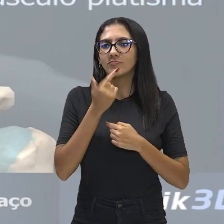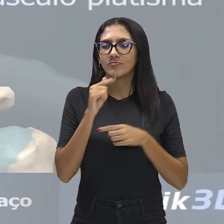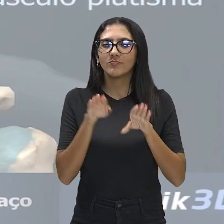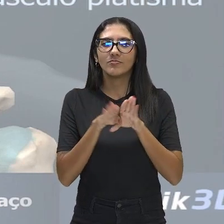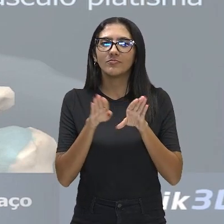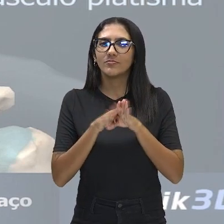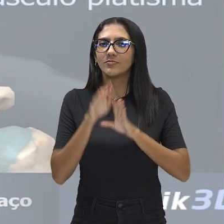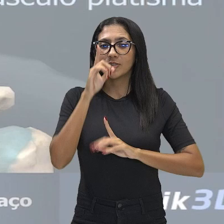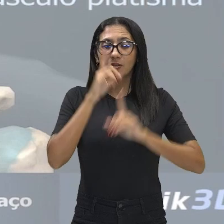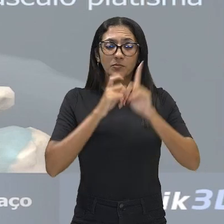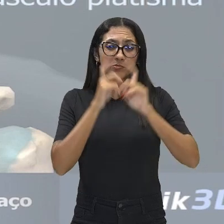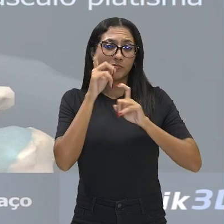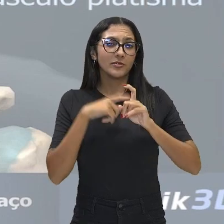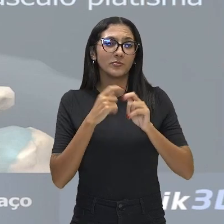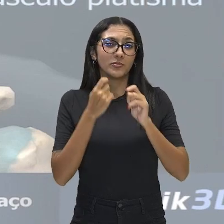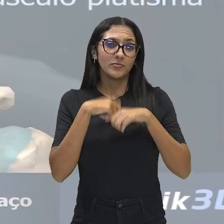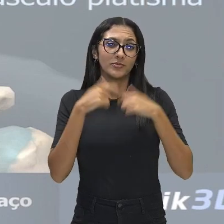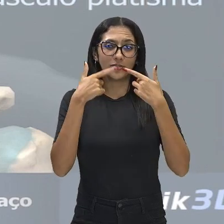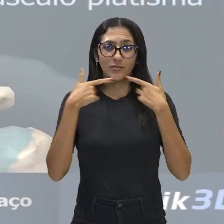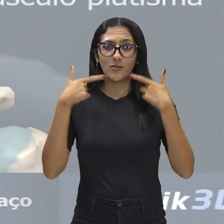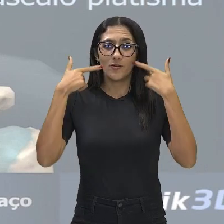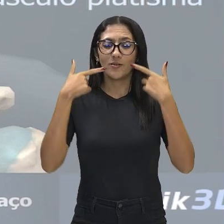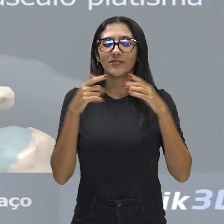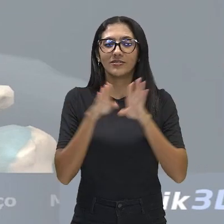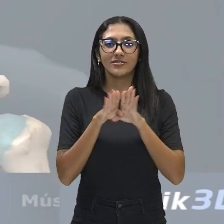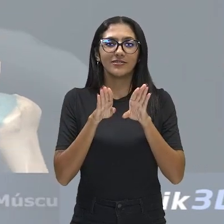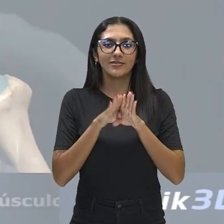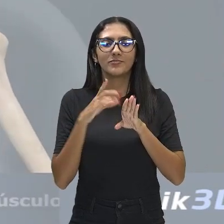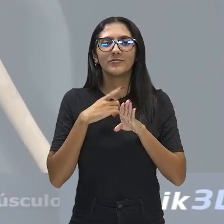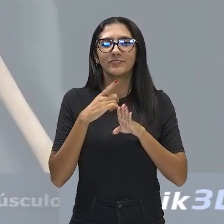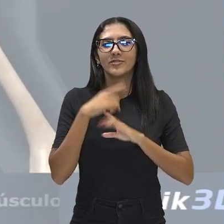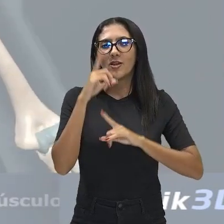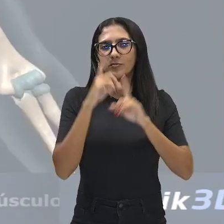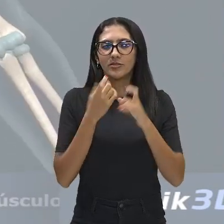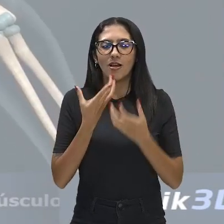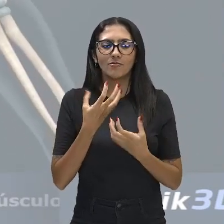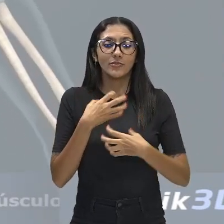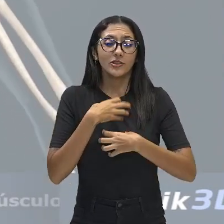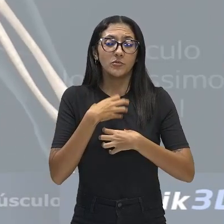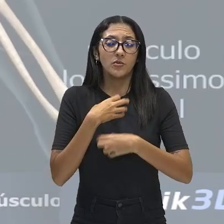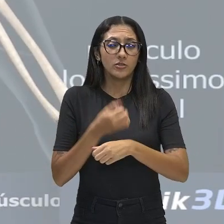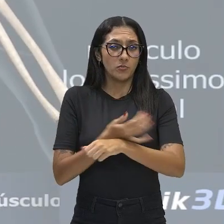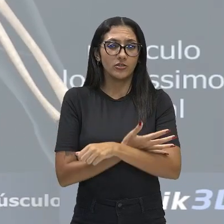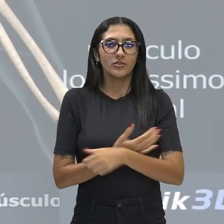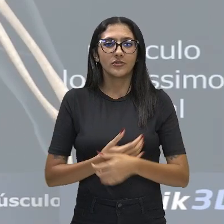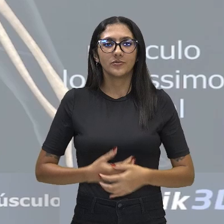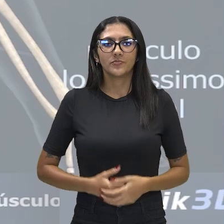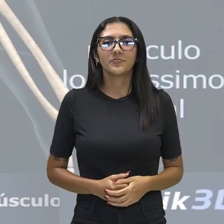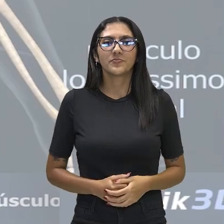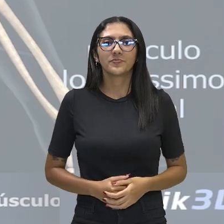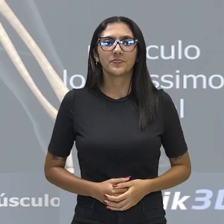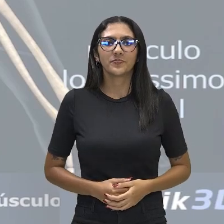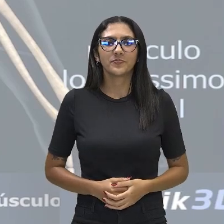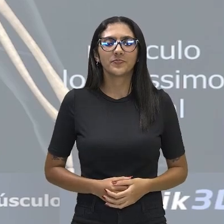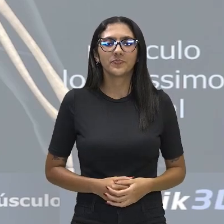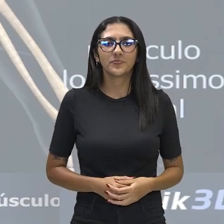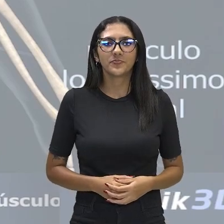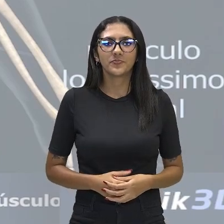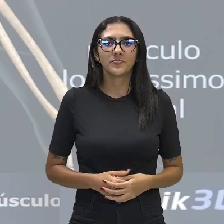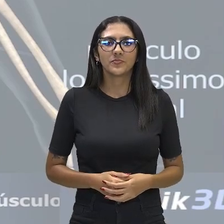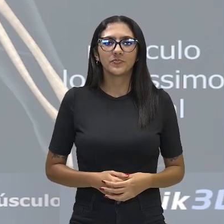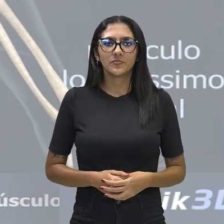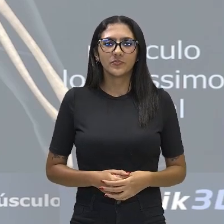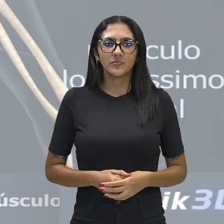consiga sorrir e ser identificado ali emoções. Os nossos